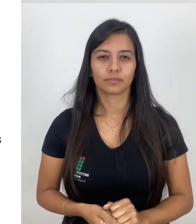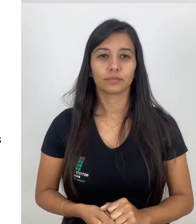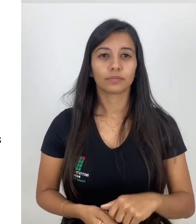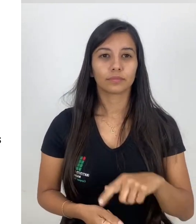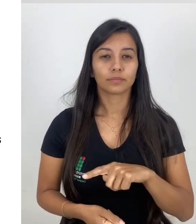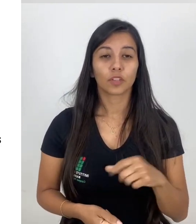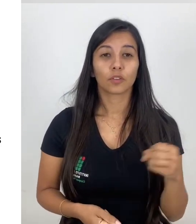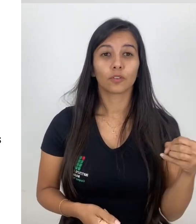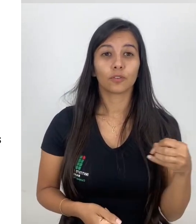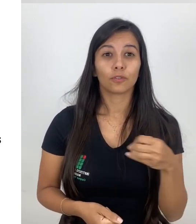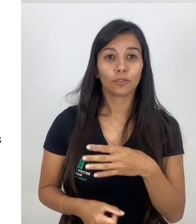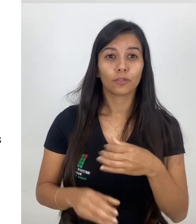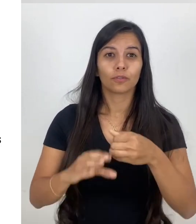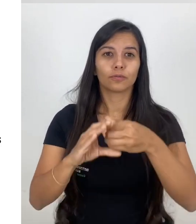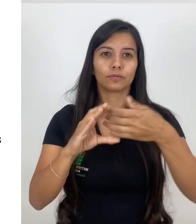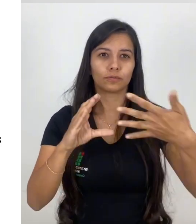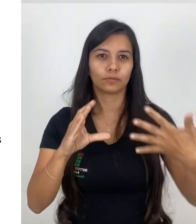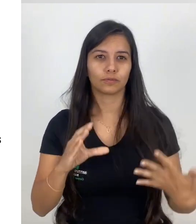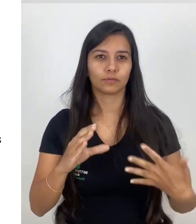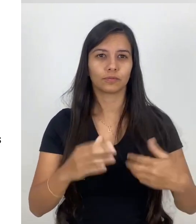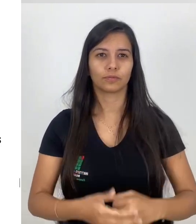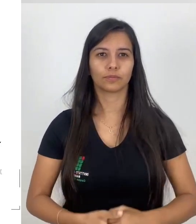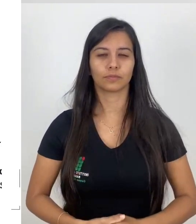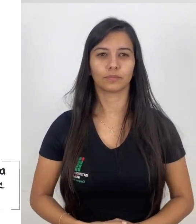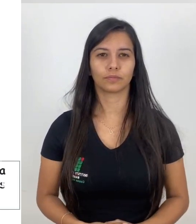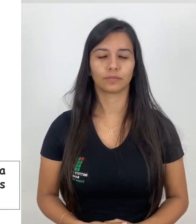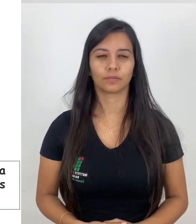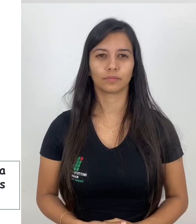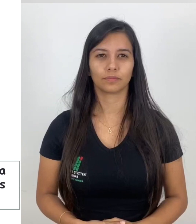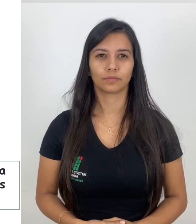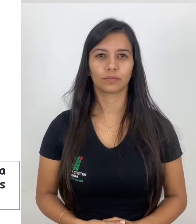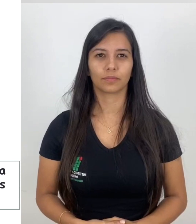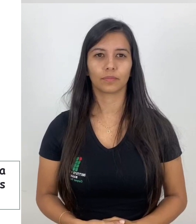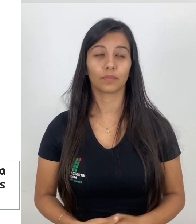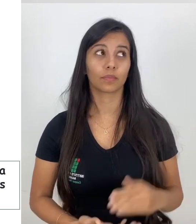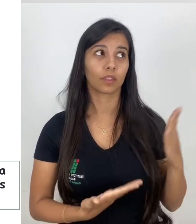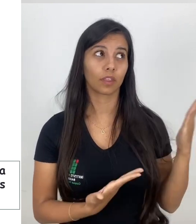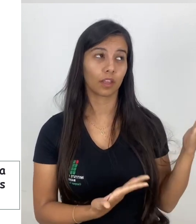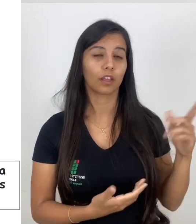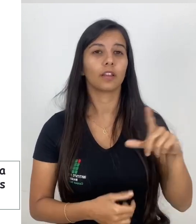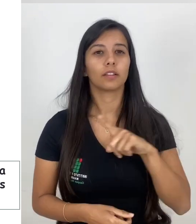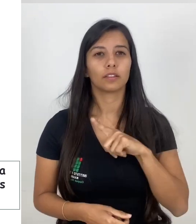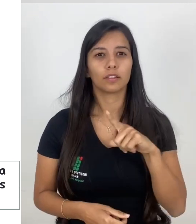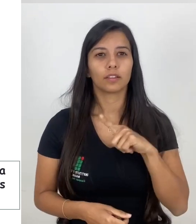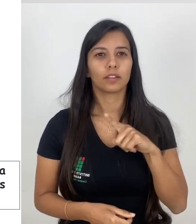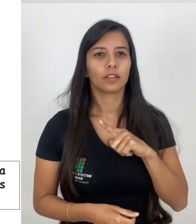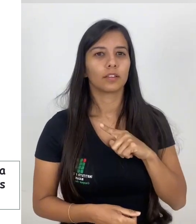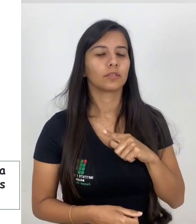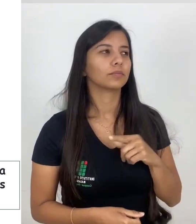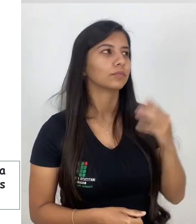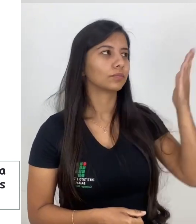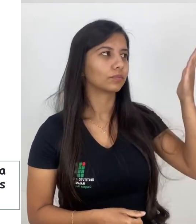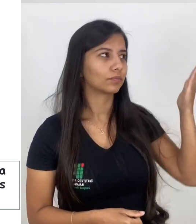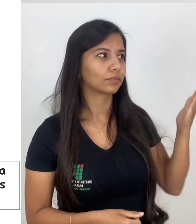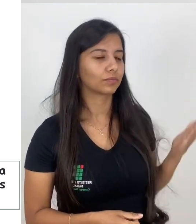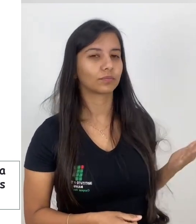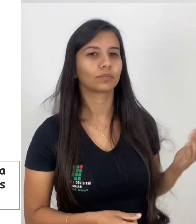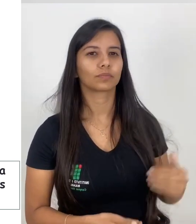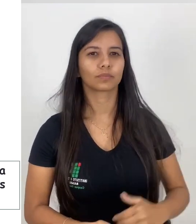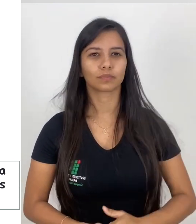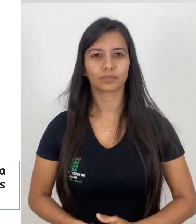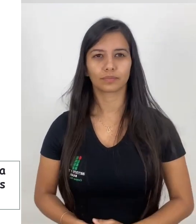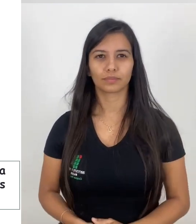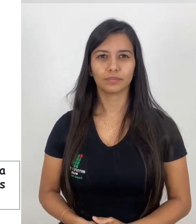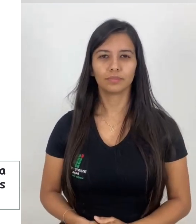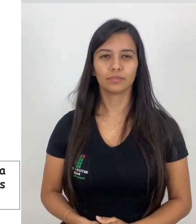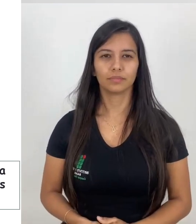trazerem agora à tona, novas características. Aqui a gente tem, a representação disso que eu